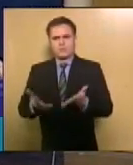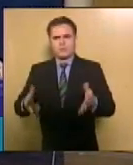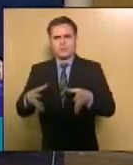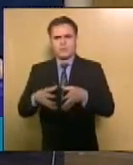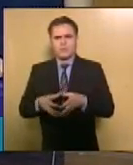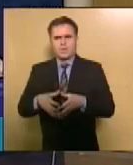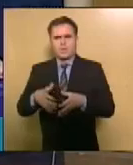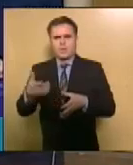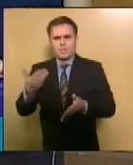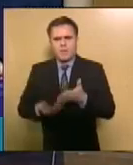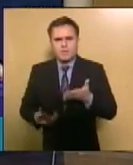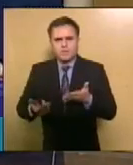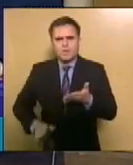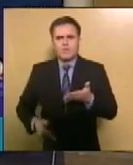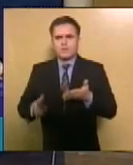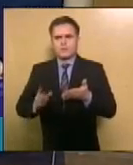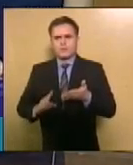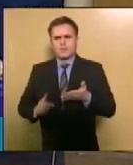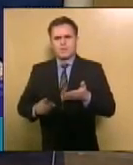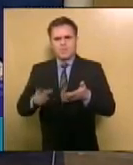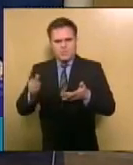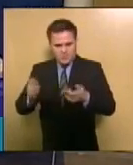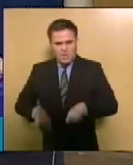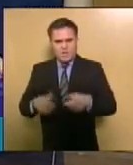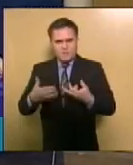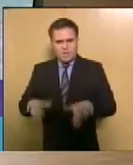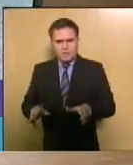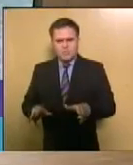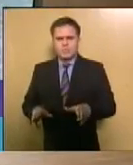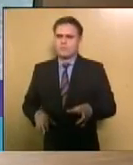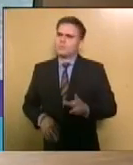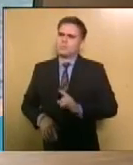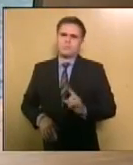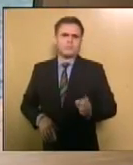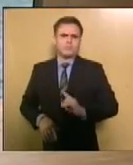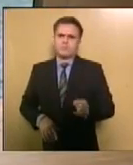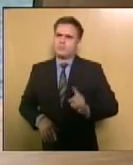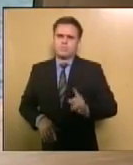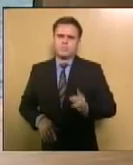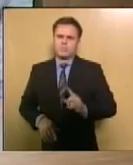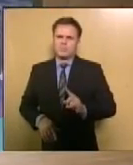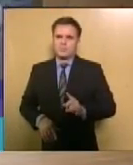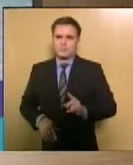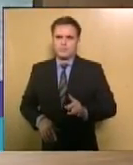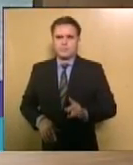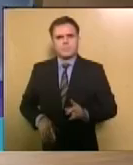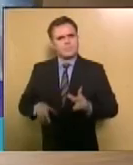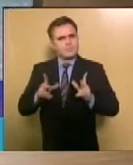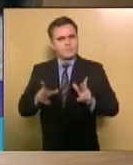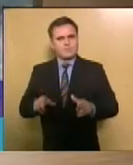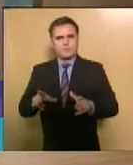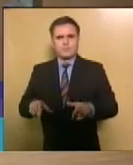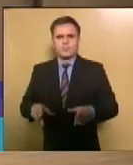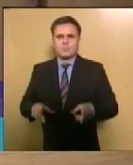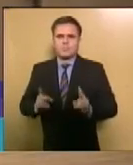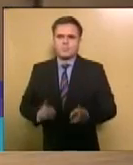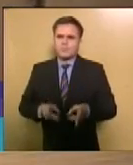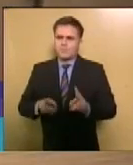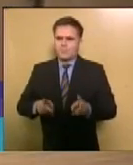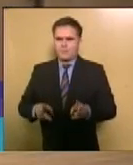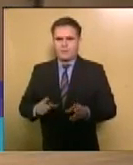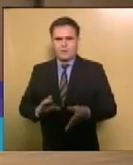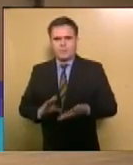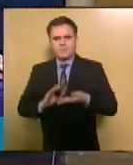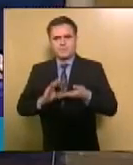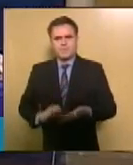cai na segunda divisão Mas será que isso resolve é óbvio que não o ano que vem o time vai estar capengando o que resolve é investir